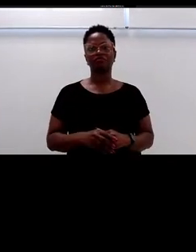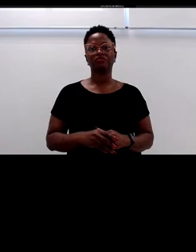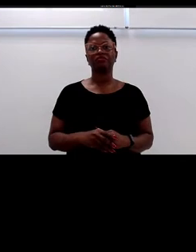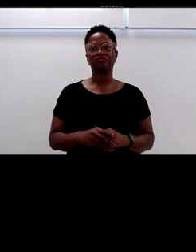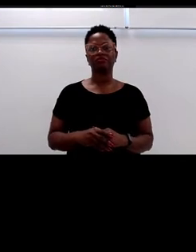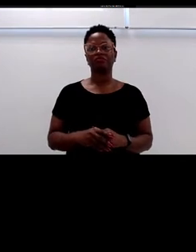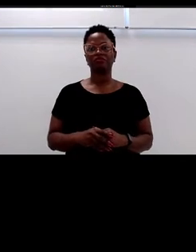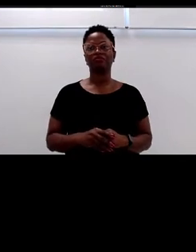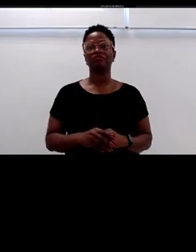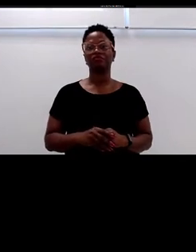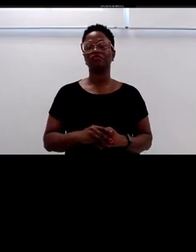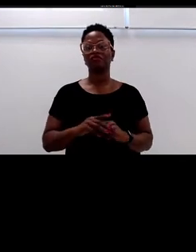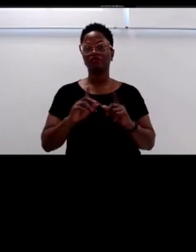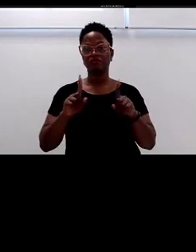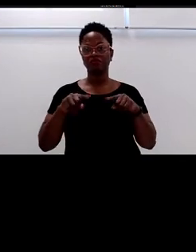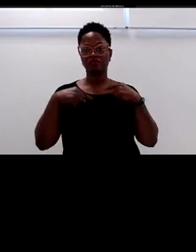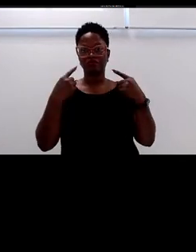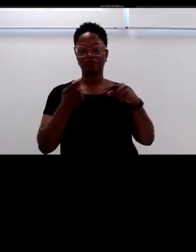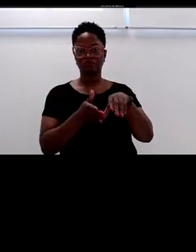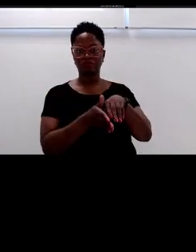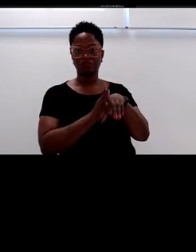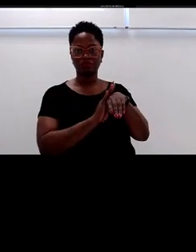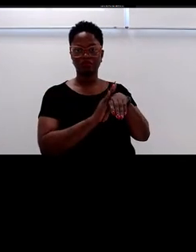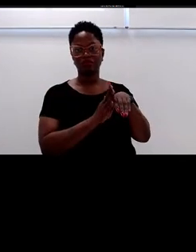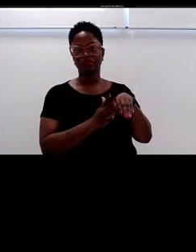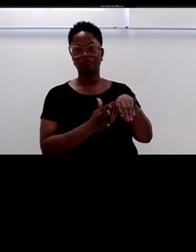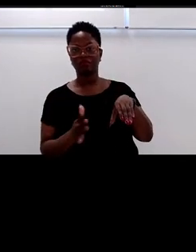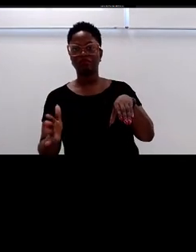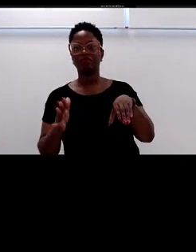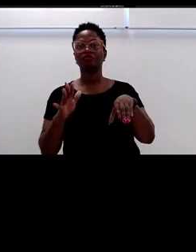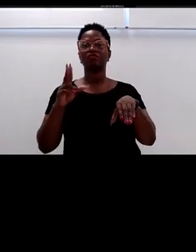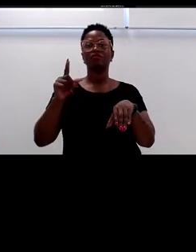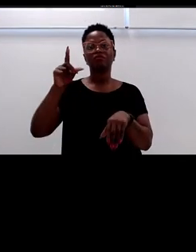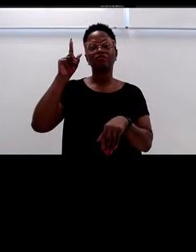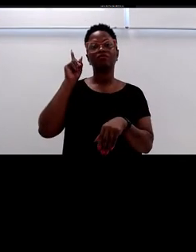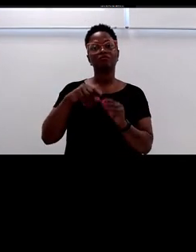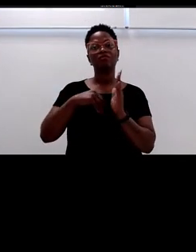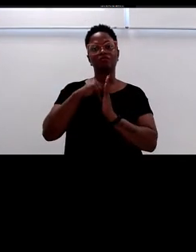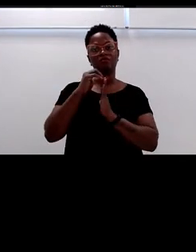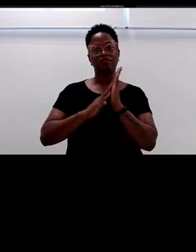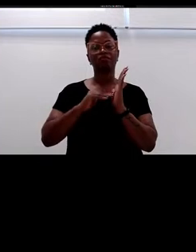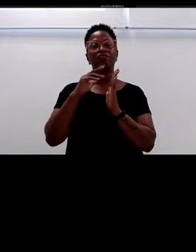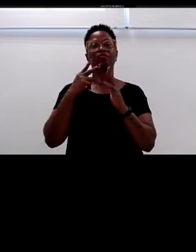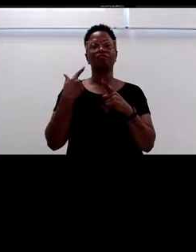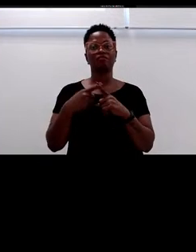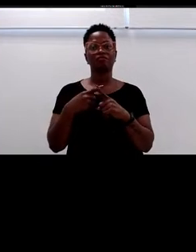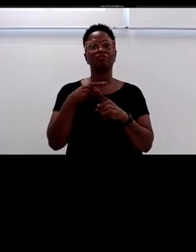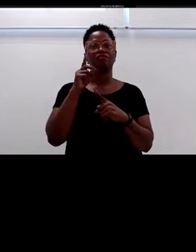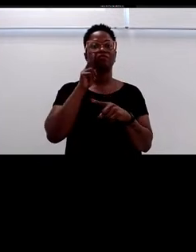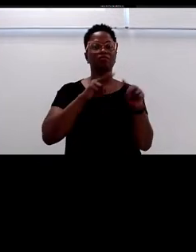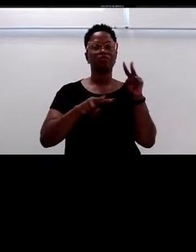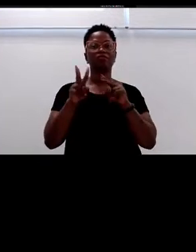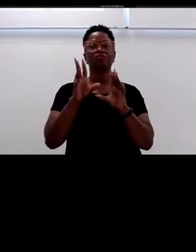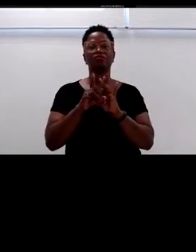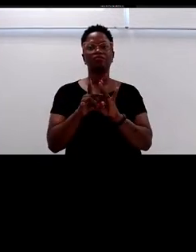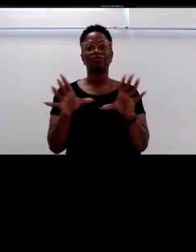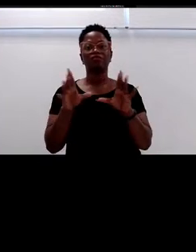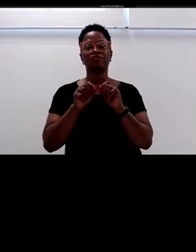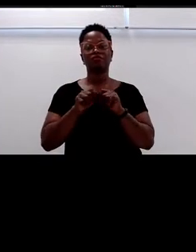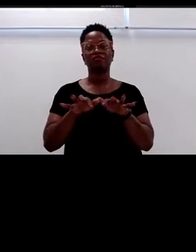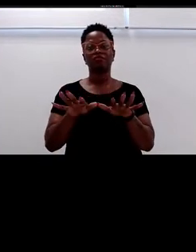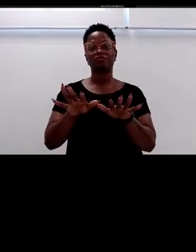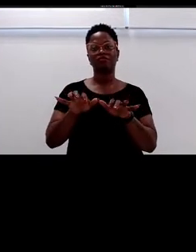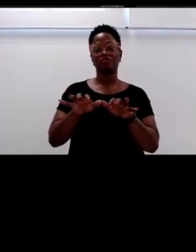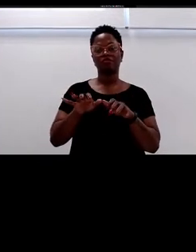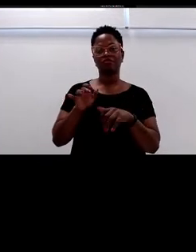Você vê que depois da caverna, a técnica mais antiga é o afresco. Conforme ele vai liberando água e absorvendo carbono,